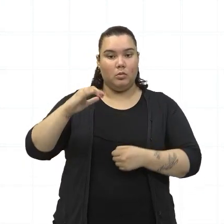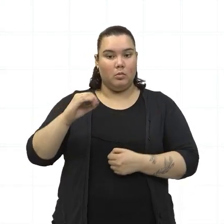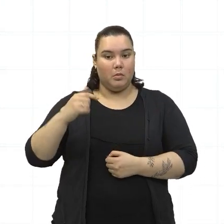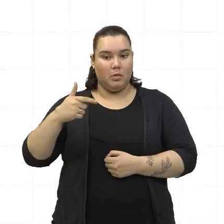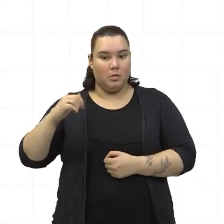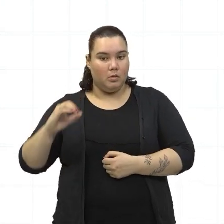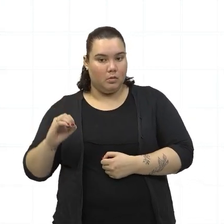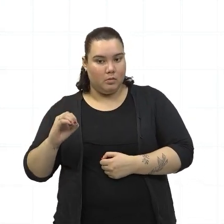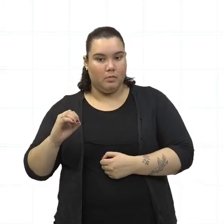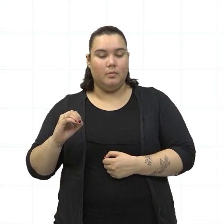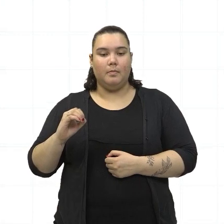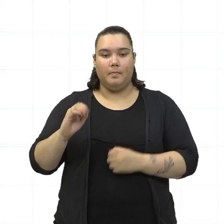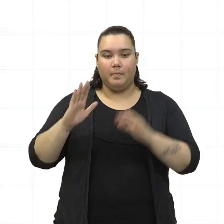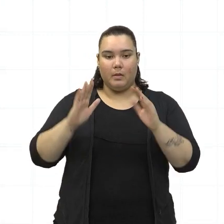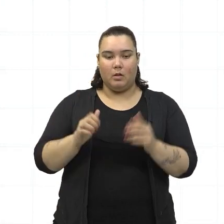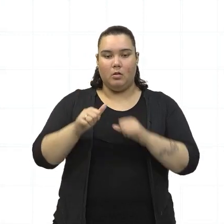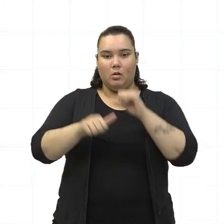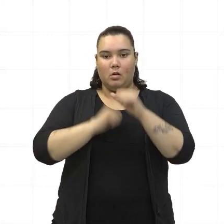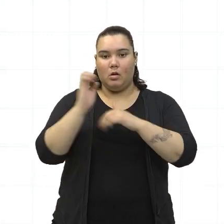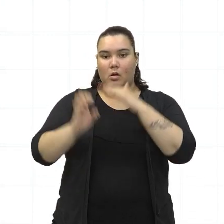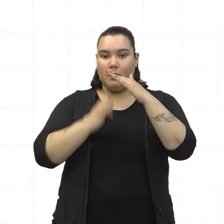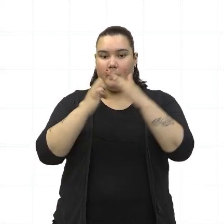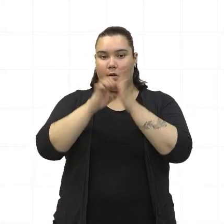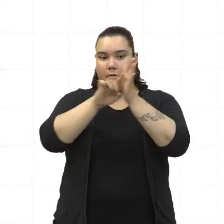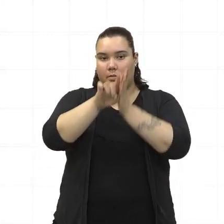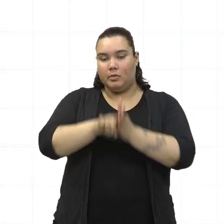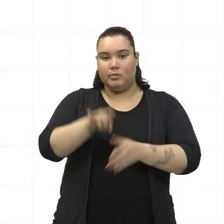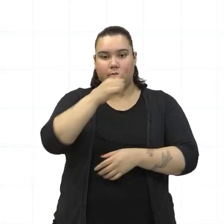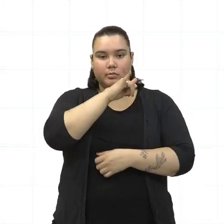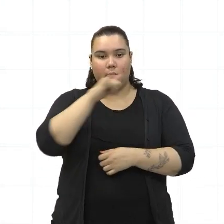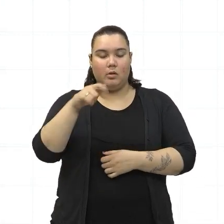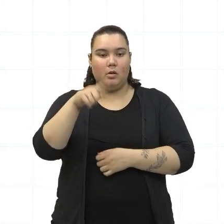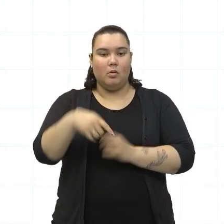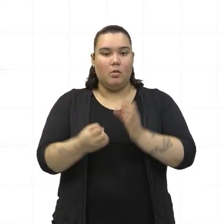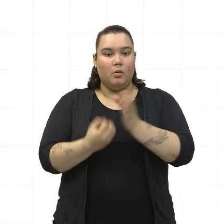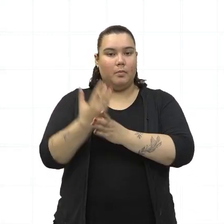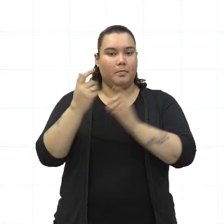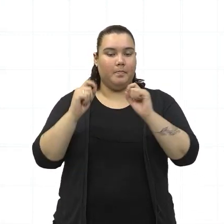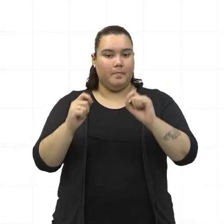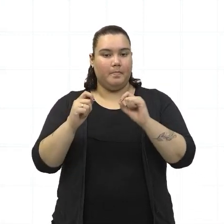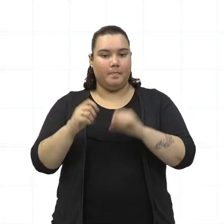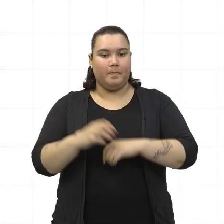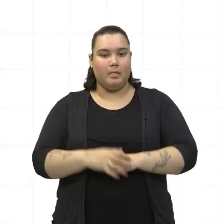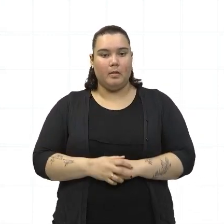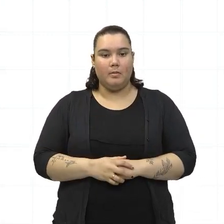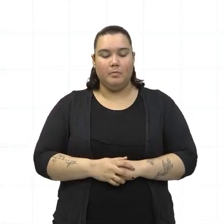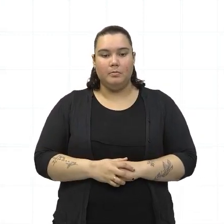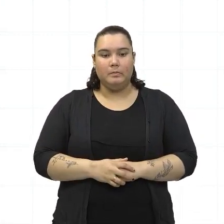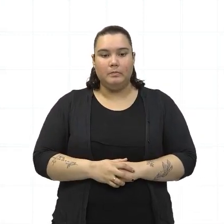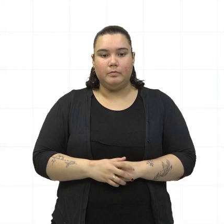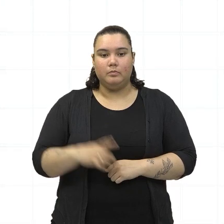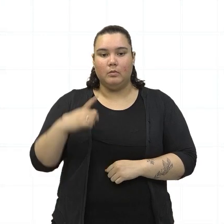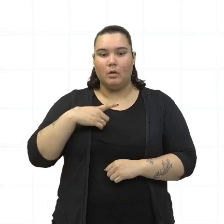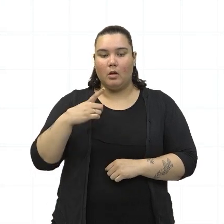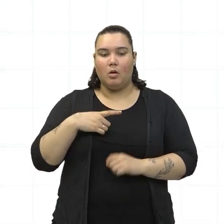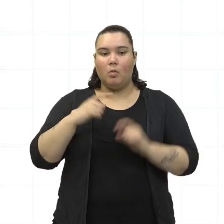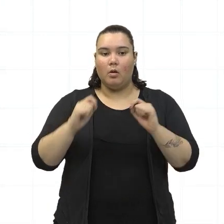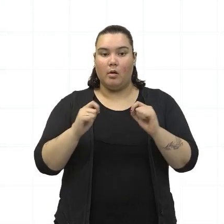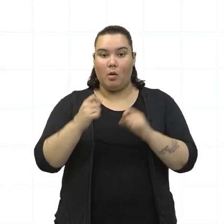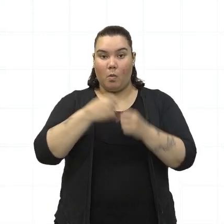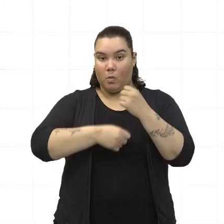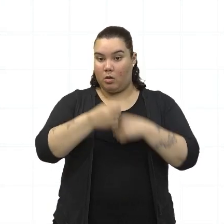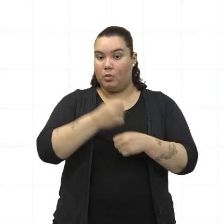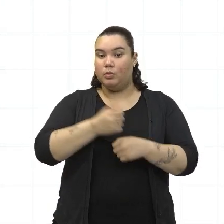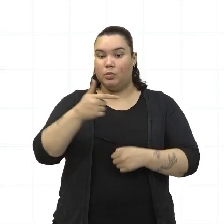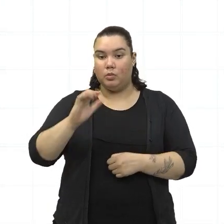foram atualizados, né, da empresa de pesquisa energética, ela é formada por... A gente tem aí, como eu disse, dados de 2020,